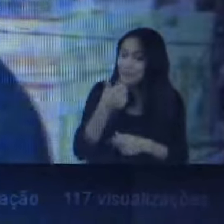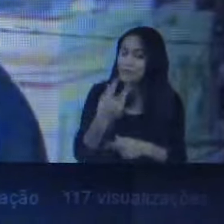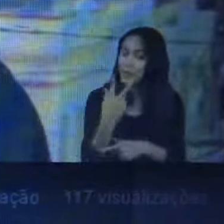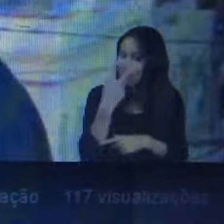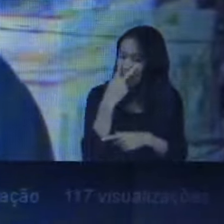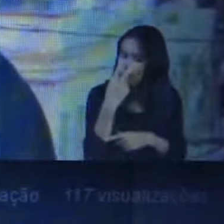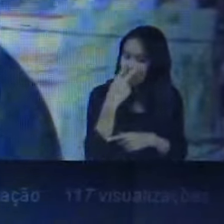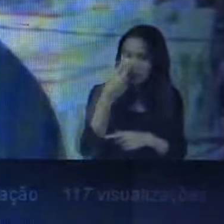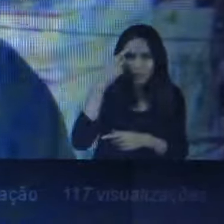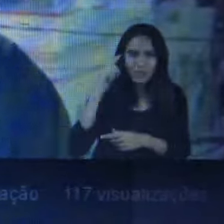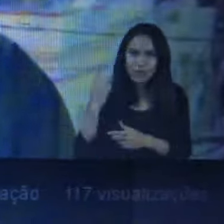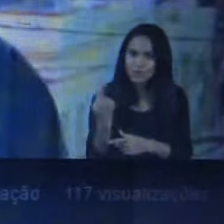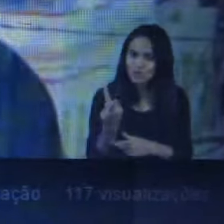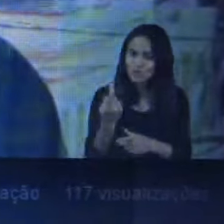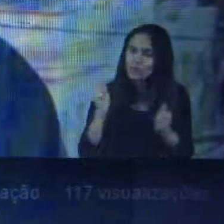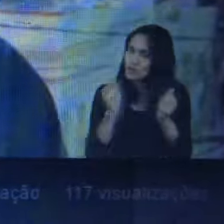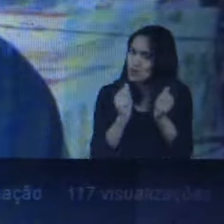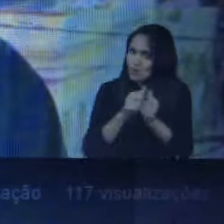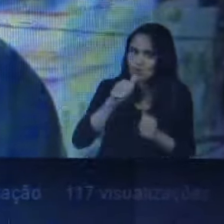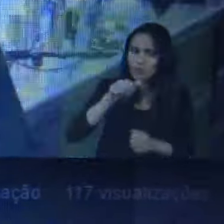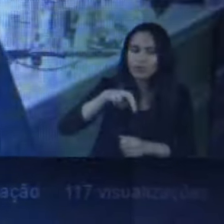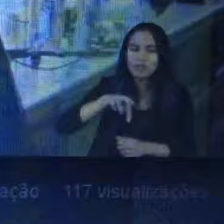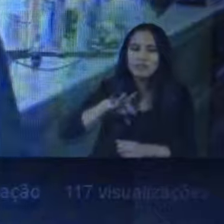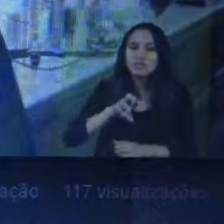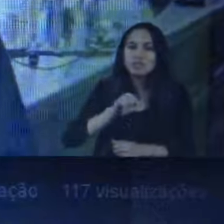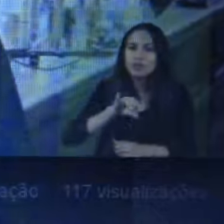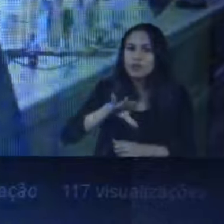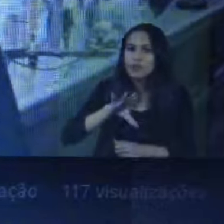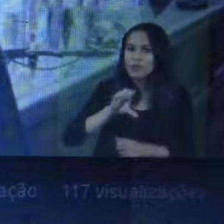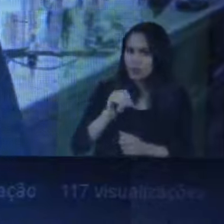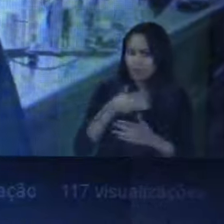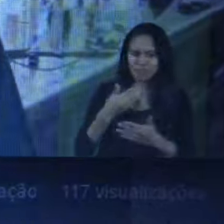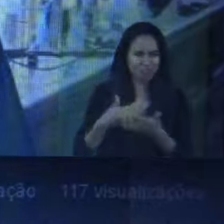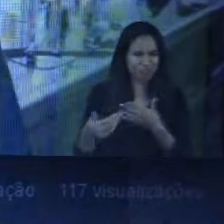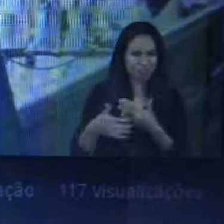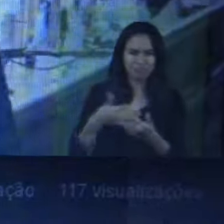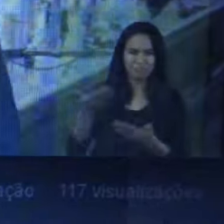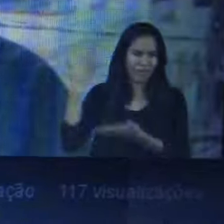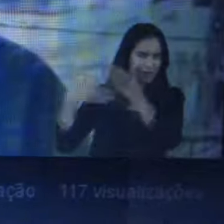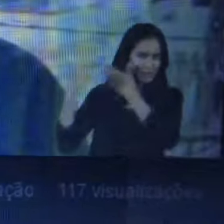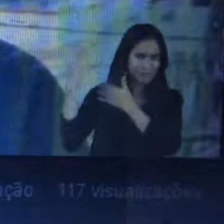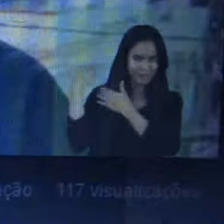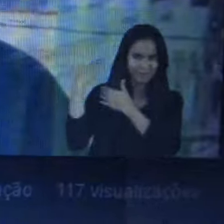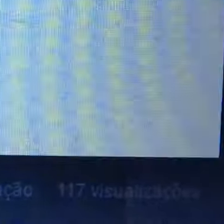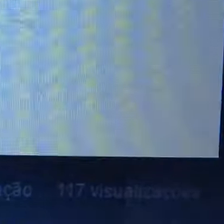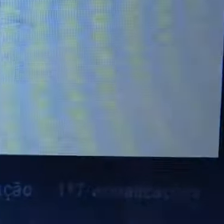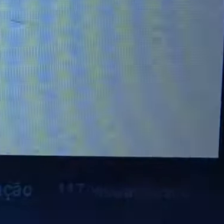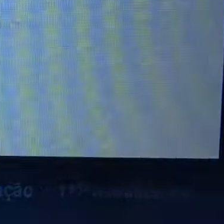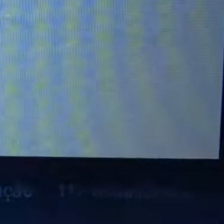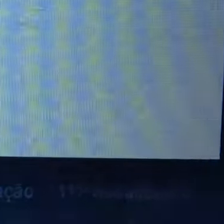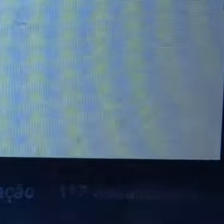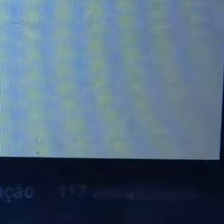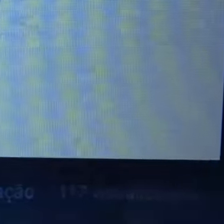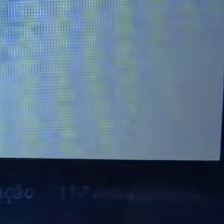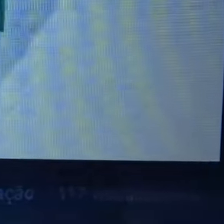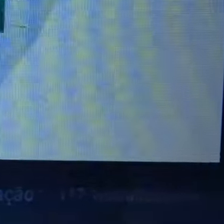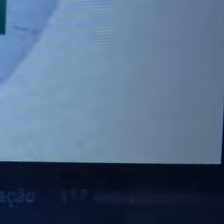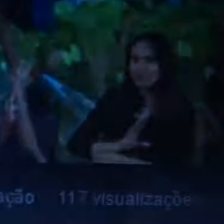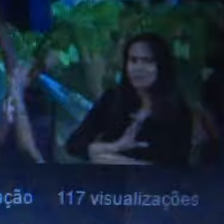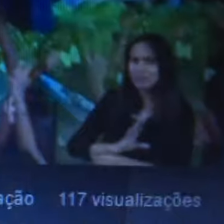E o melhor para Vitória é Henrique Filho, prefeito, e Antônio de Lemos, vice. O resto é passado.